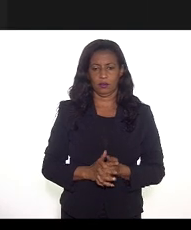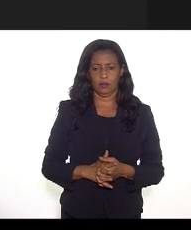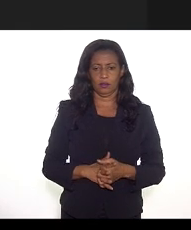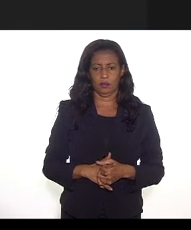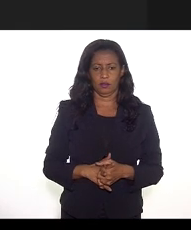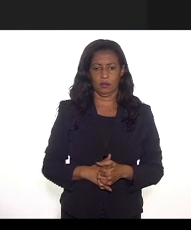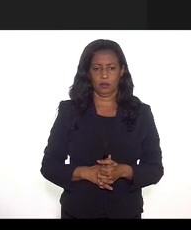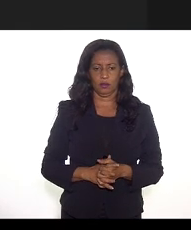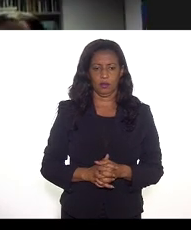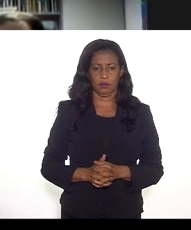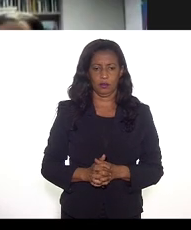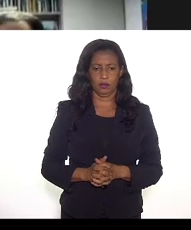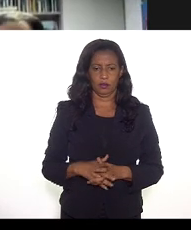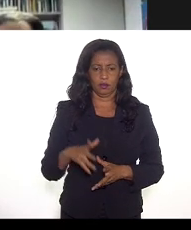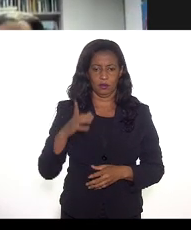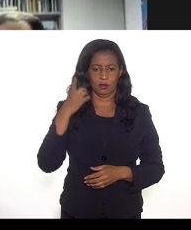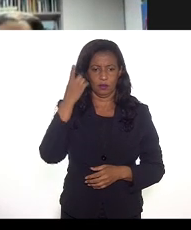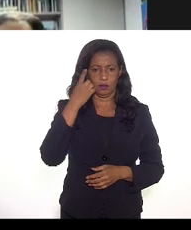deputado Luiz Paulo.